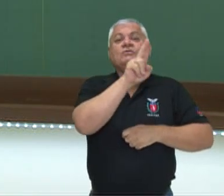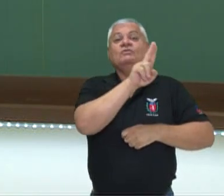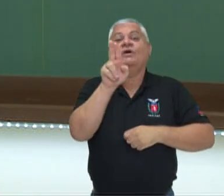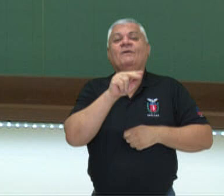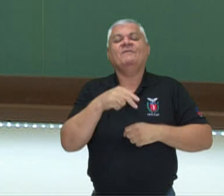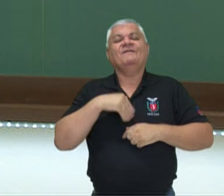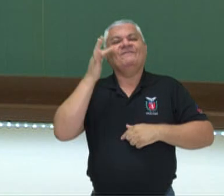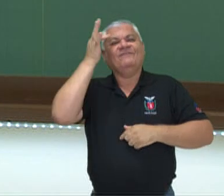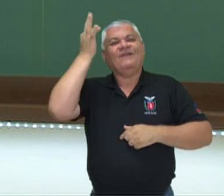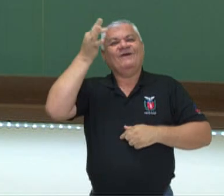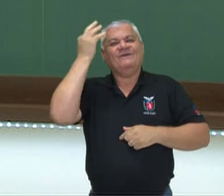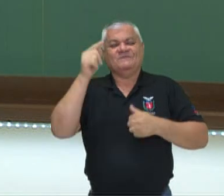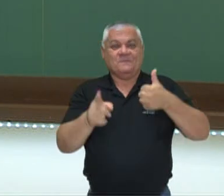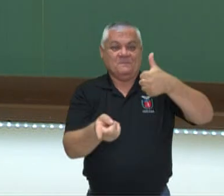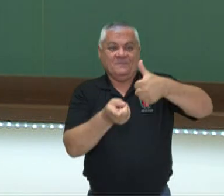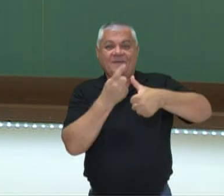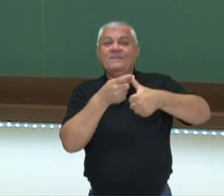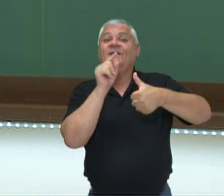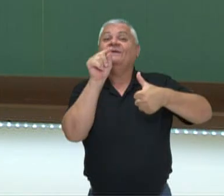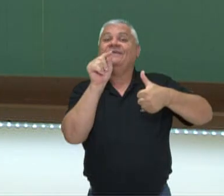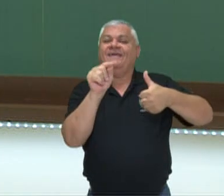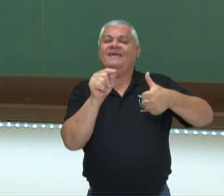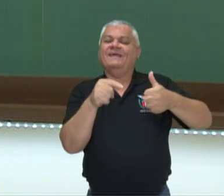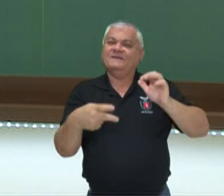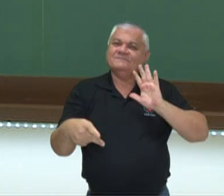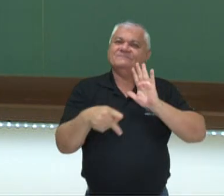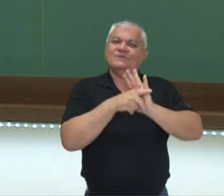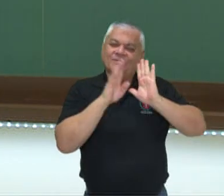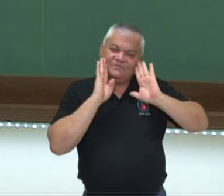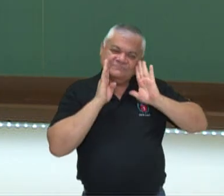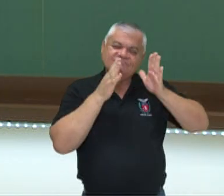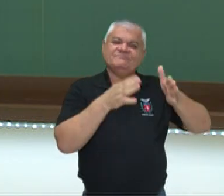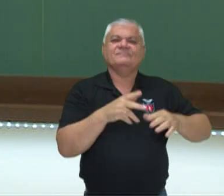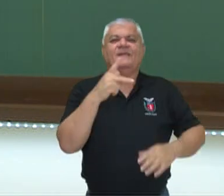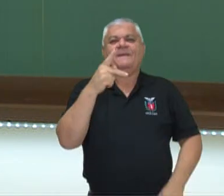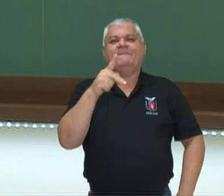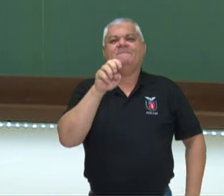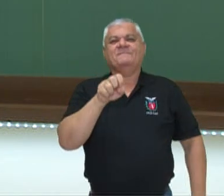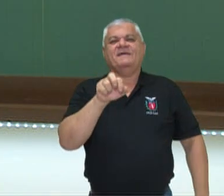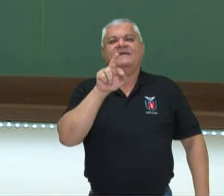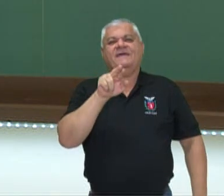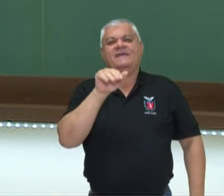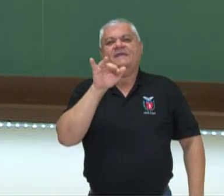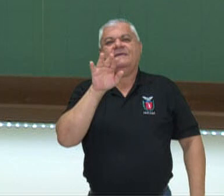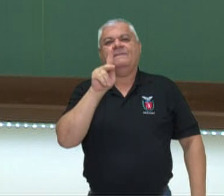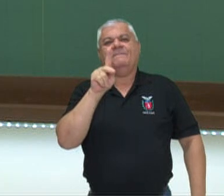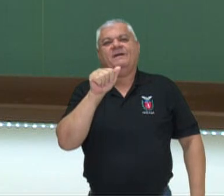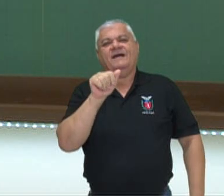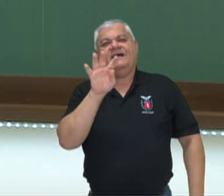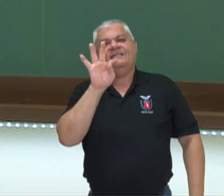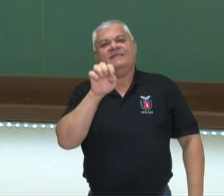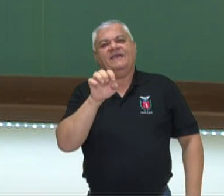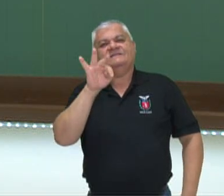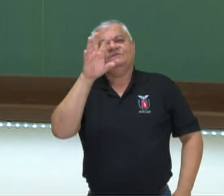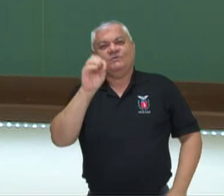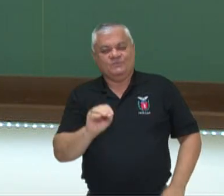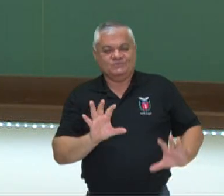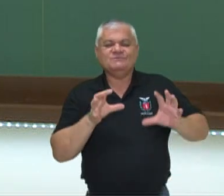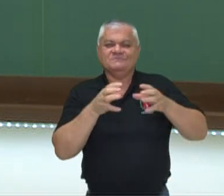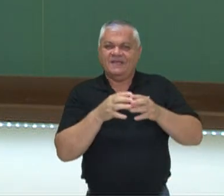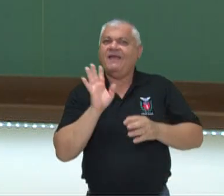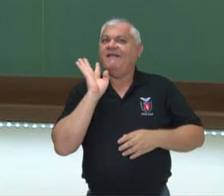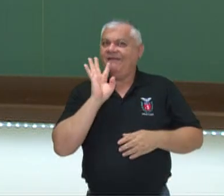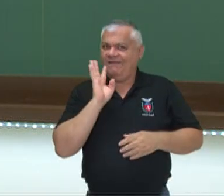filósofo e no primeiro episódio é um episódio dedicado aos peripatéticos. Então, é bem legal de vocês